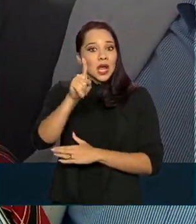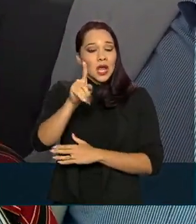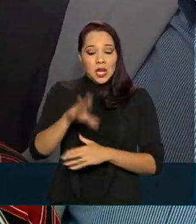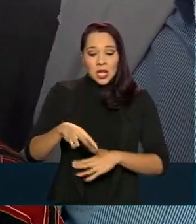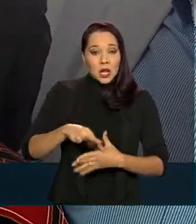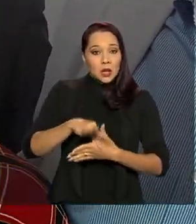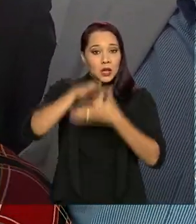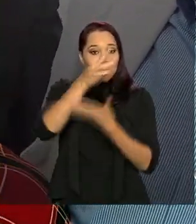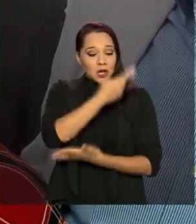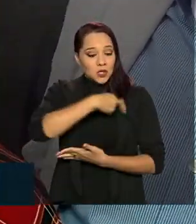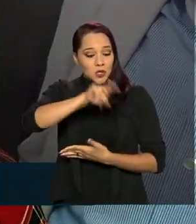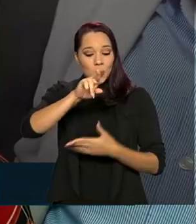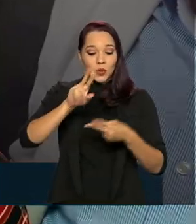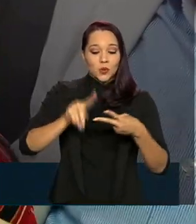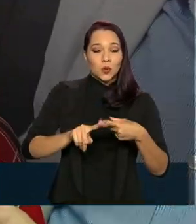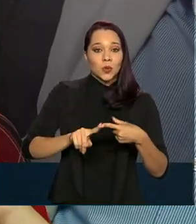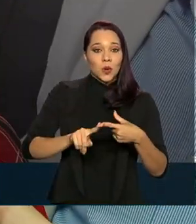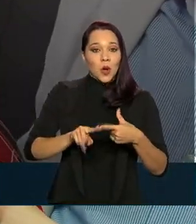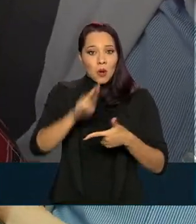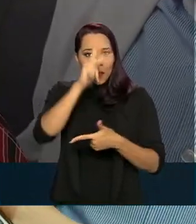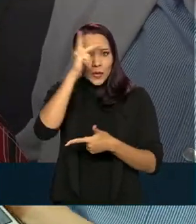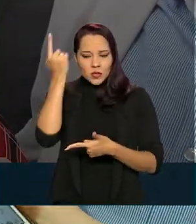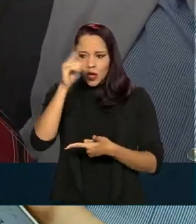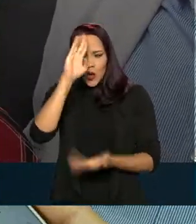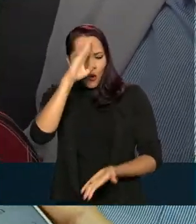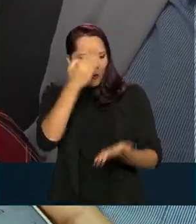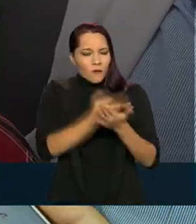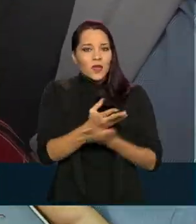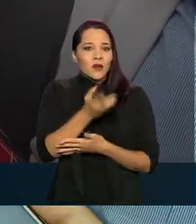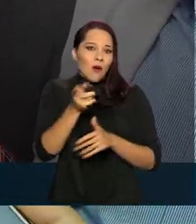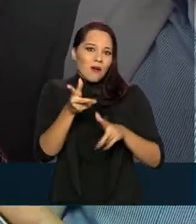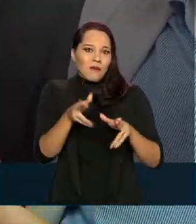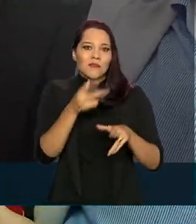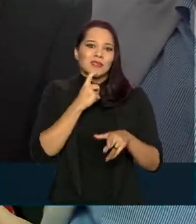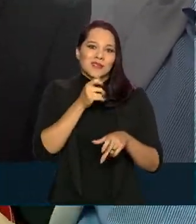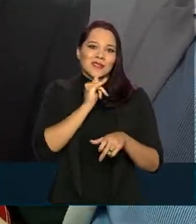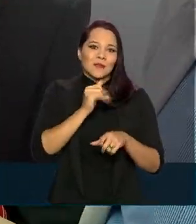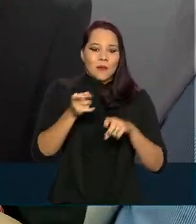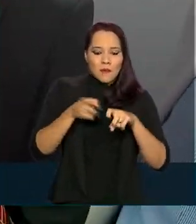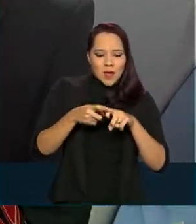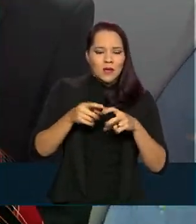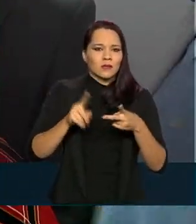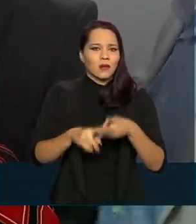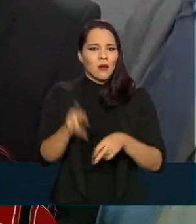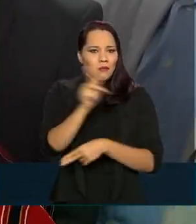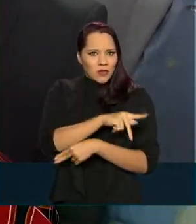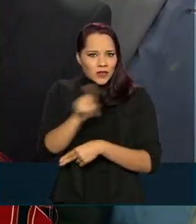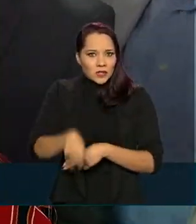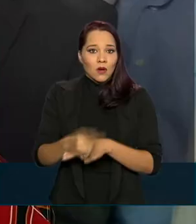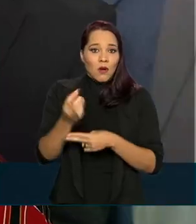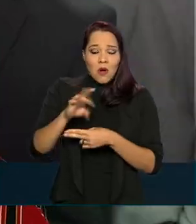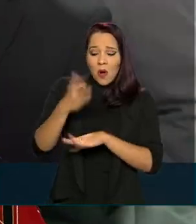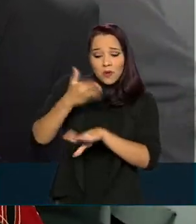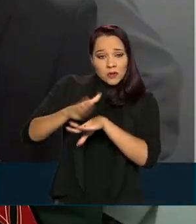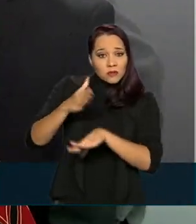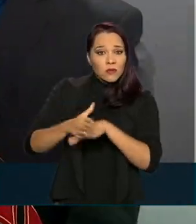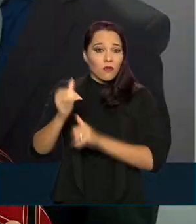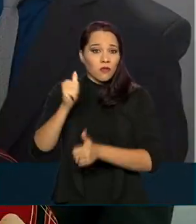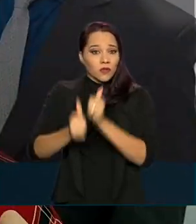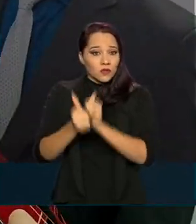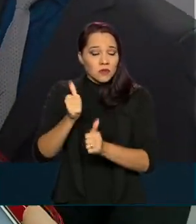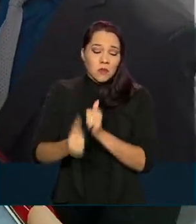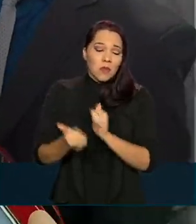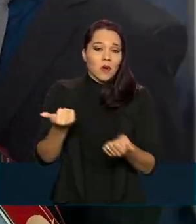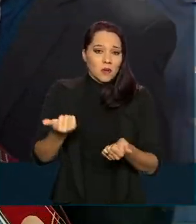quando ele for uma pessoa de inteira confiança na criança, como um médico, um professor, um treinador de futebol, um treinador de